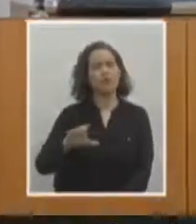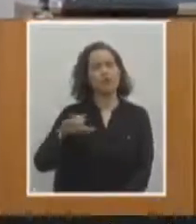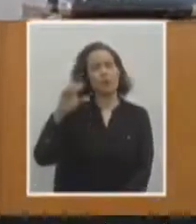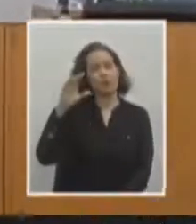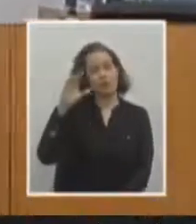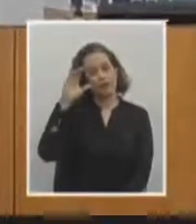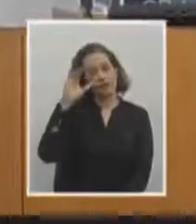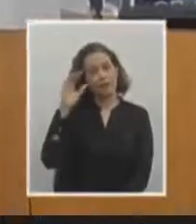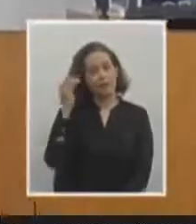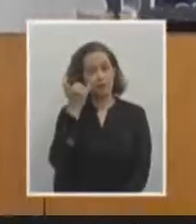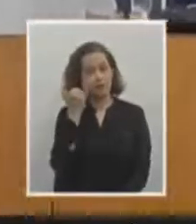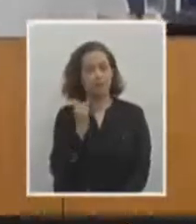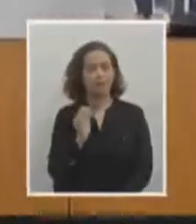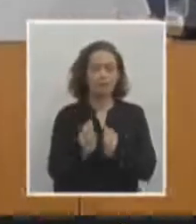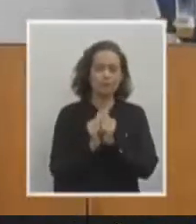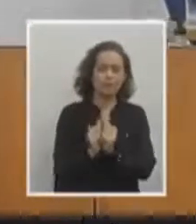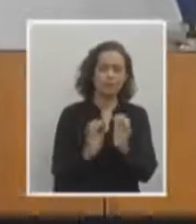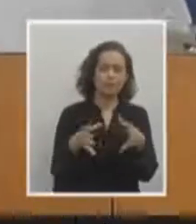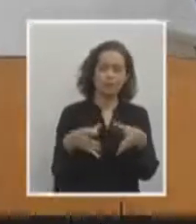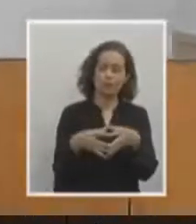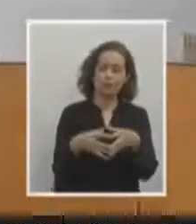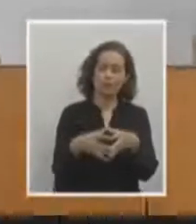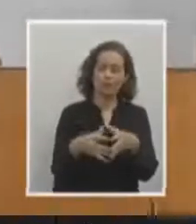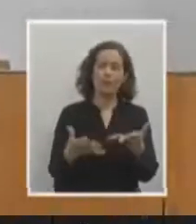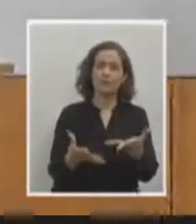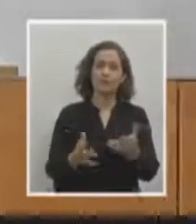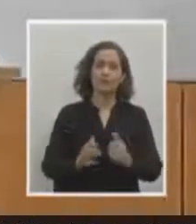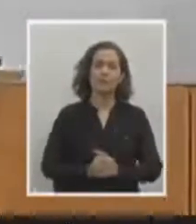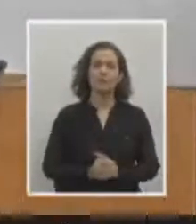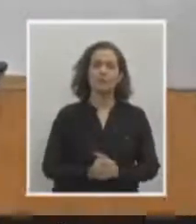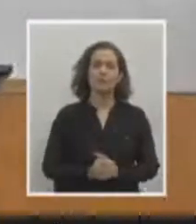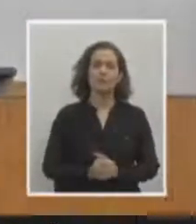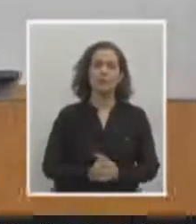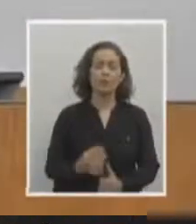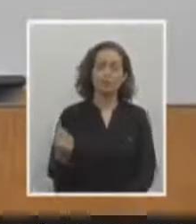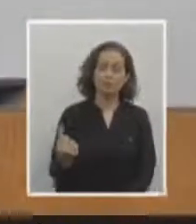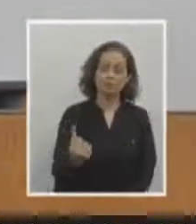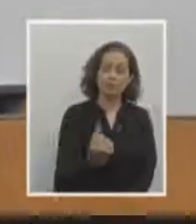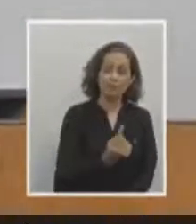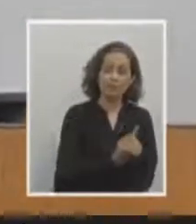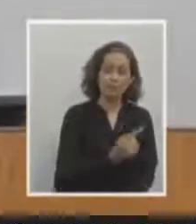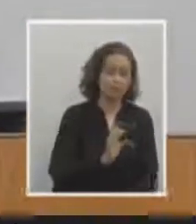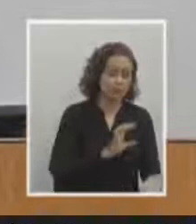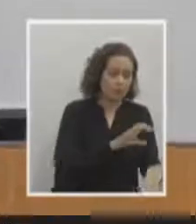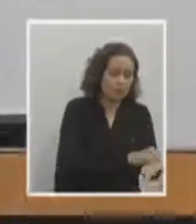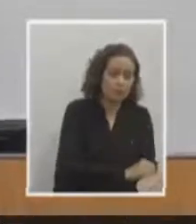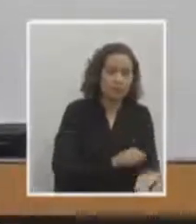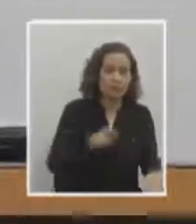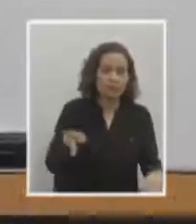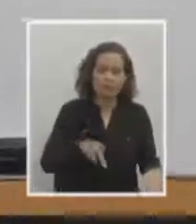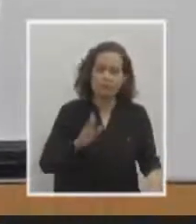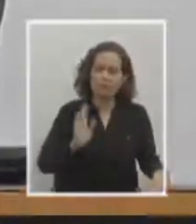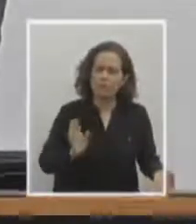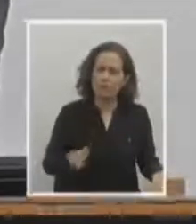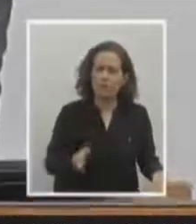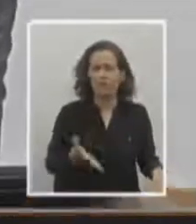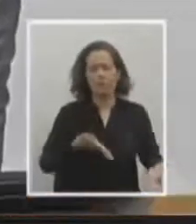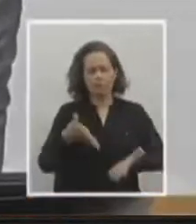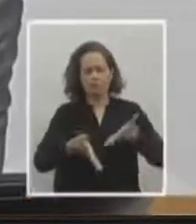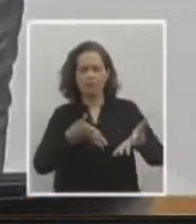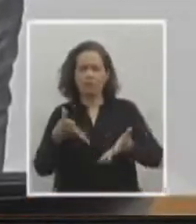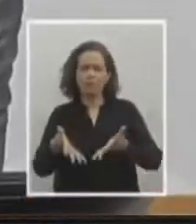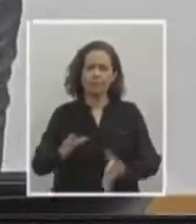comissão, nós demos voz aos efetivos, uma vez que já houve uma audiência onde